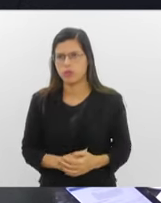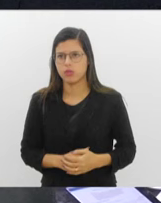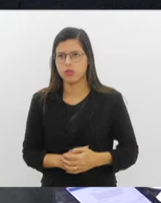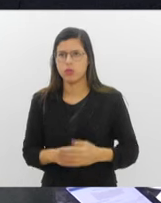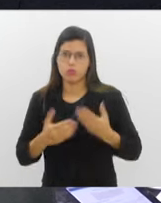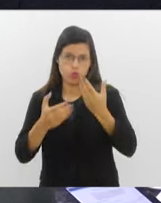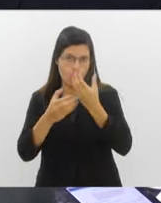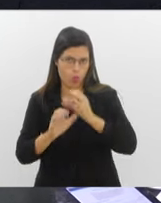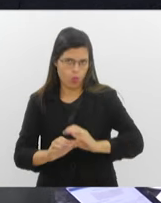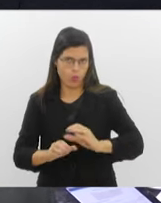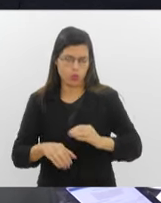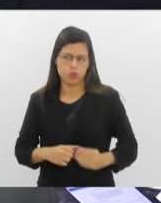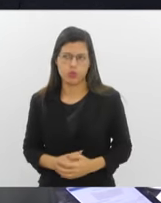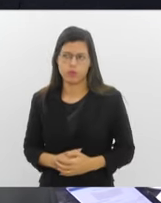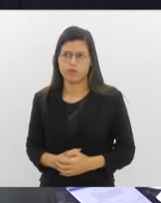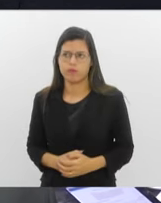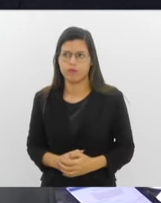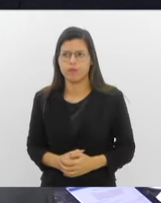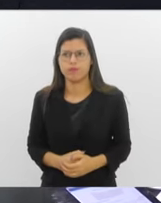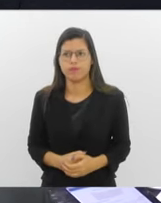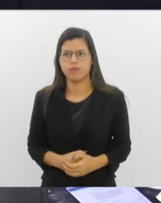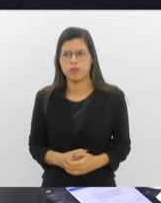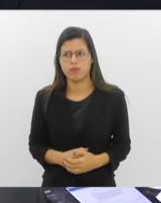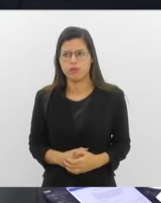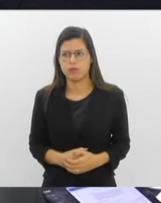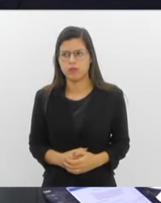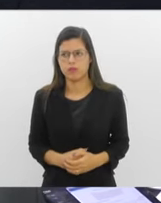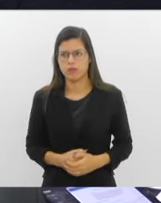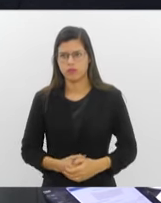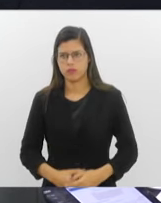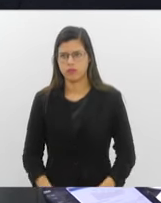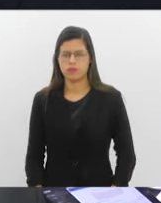dos concursos, né? E aí aperfeiçoa no emenda